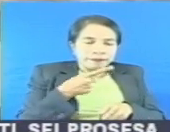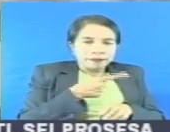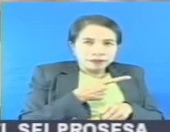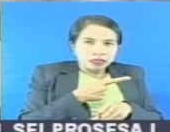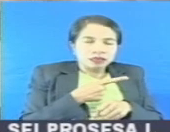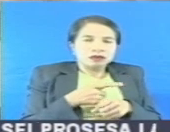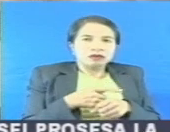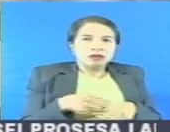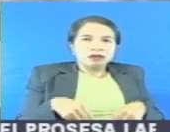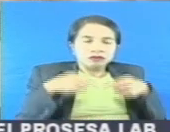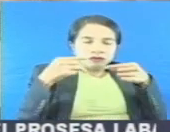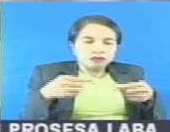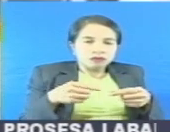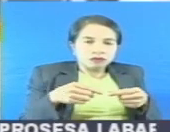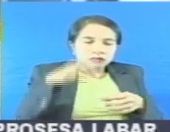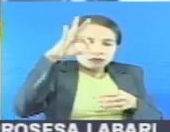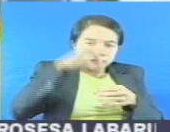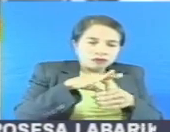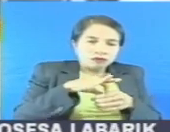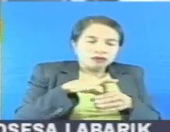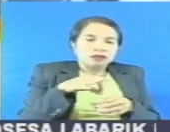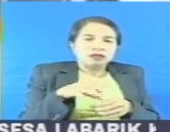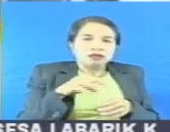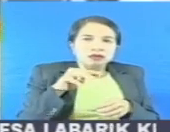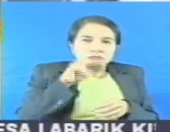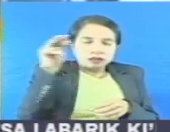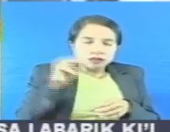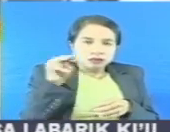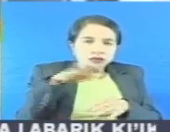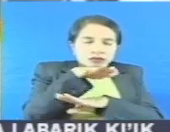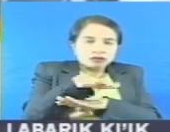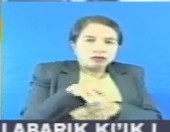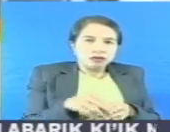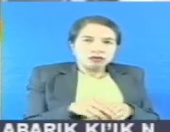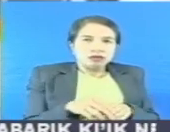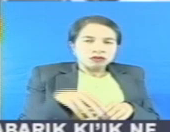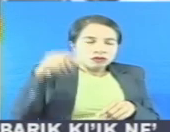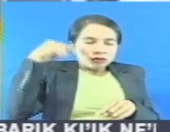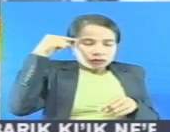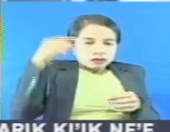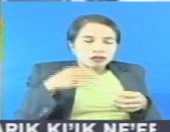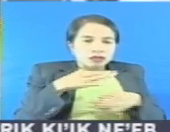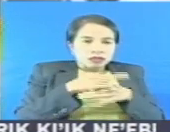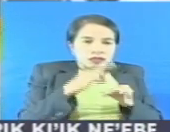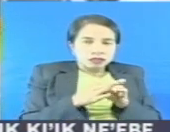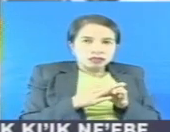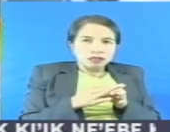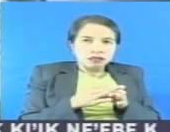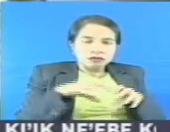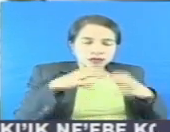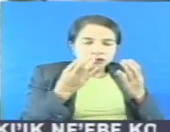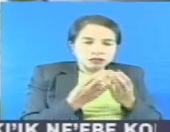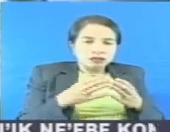a foi em dia votação e segunda-feira, Locrai. Órgão legislativo né a dia votação ba membro fon Conselho